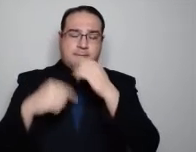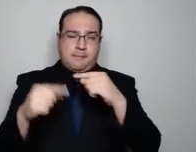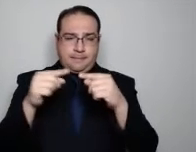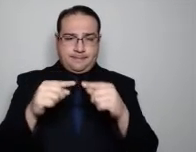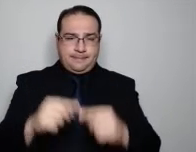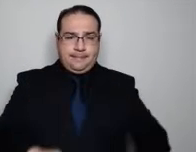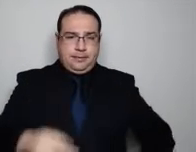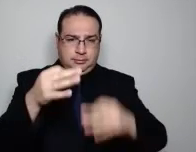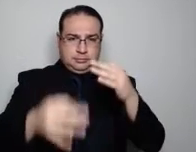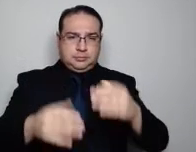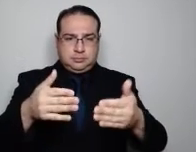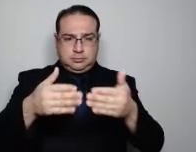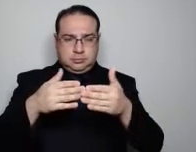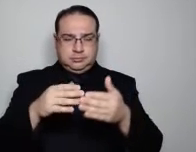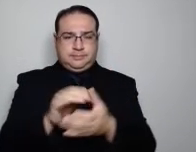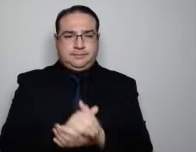demanda,